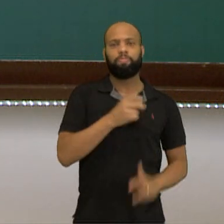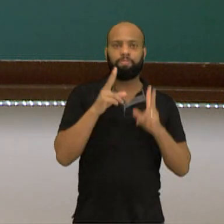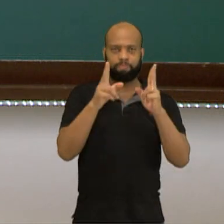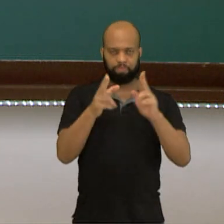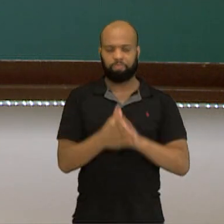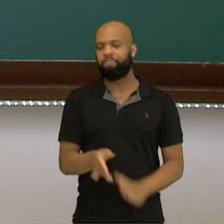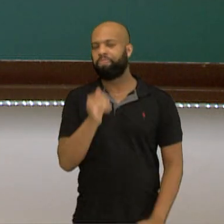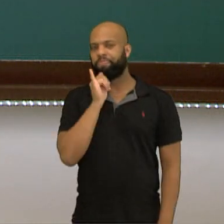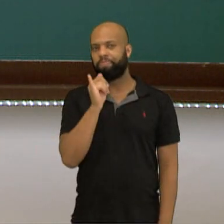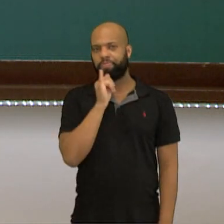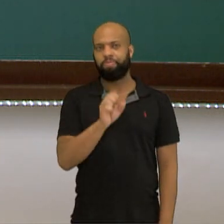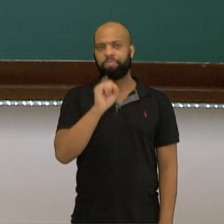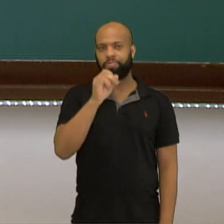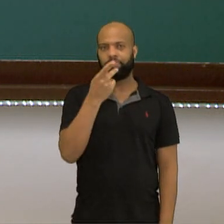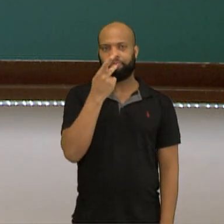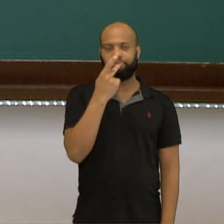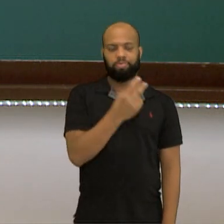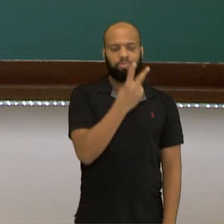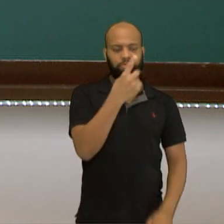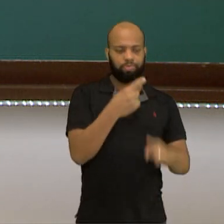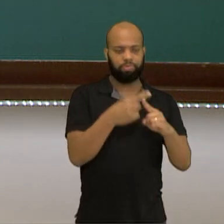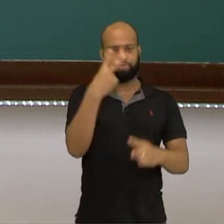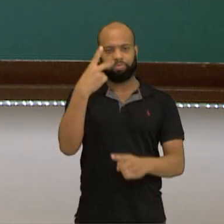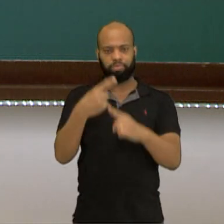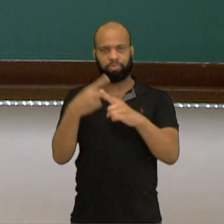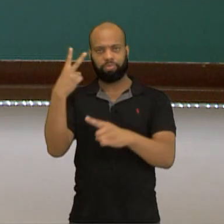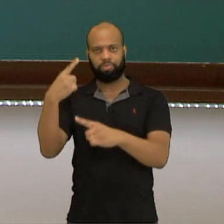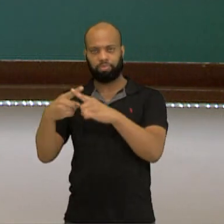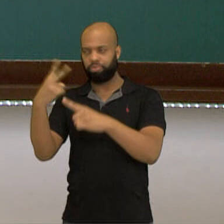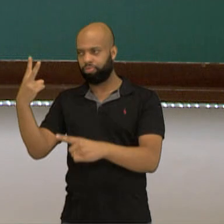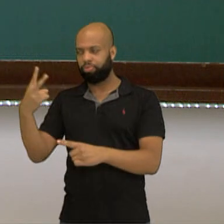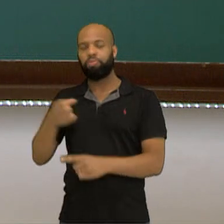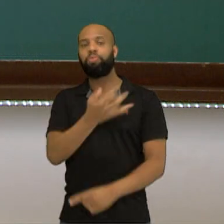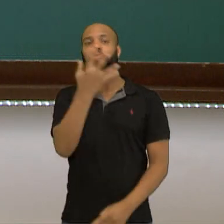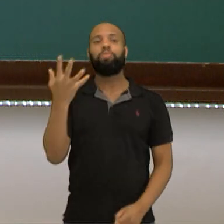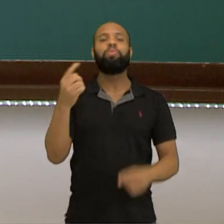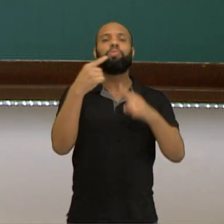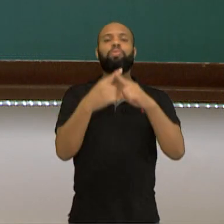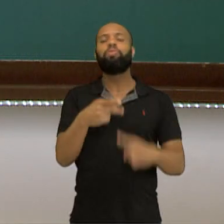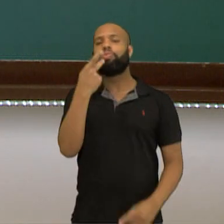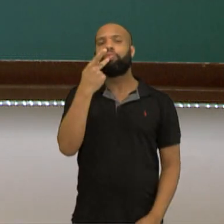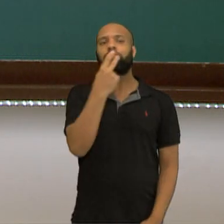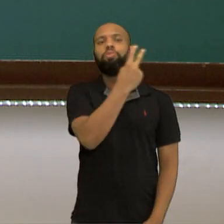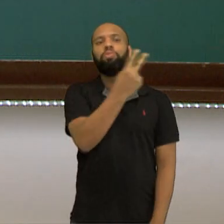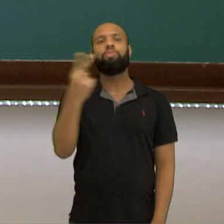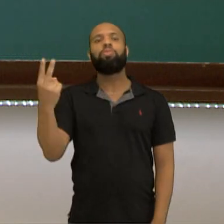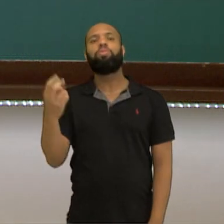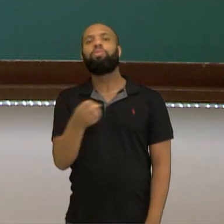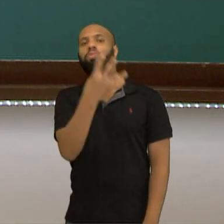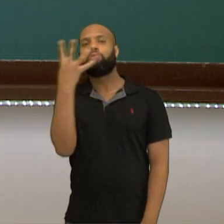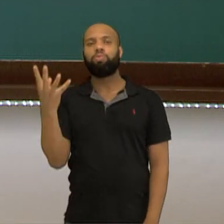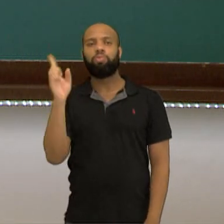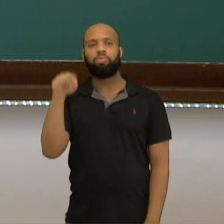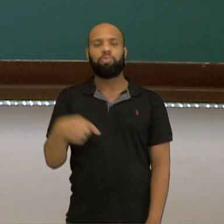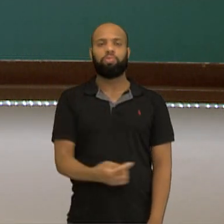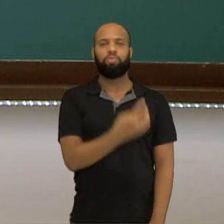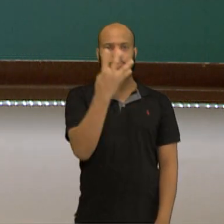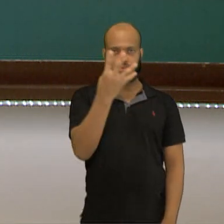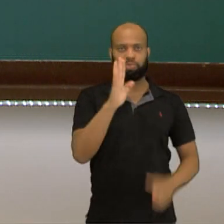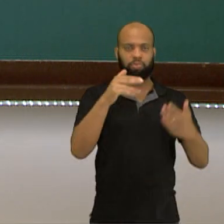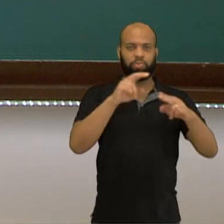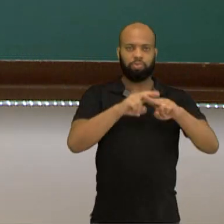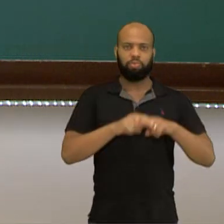se eu falo para vocês, 2 vezes 2 vezes 2 vezes 2, quantas vezes o fator 2 se repetiu? 4